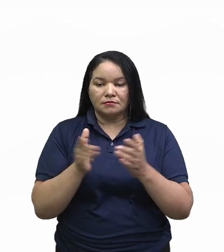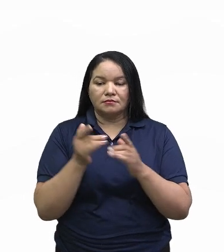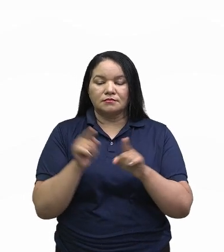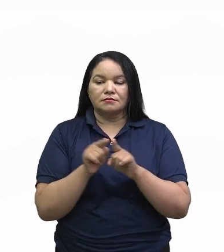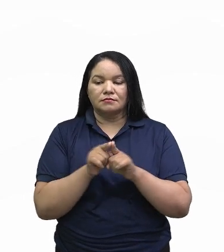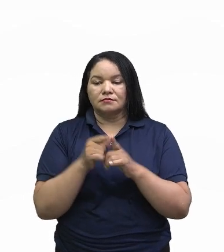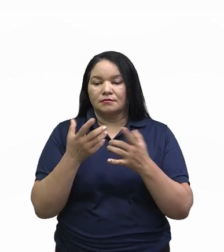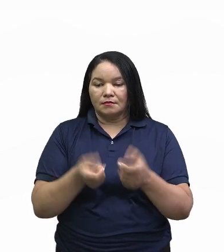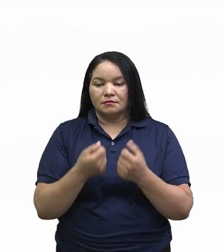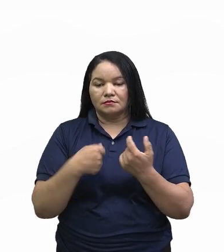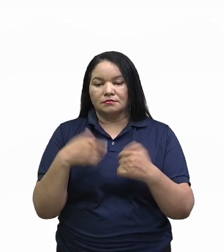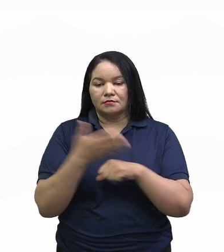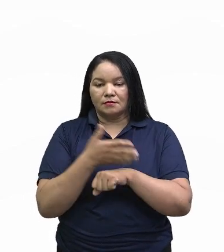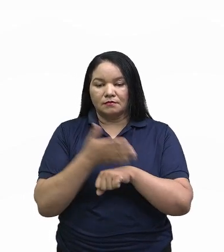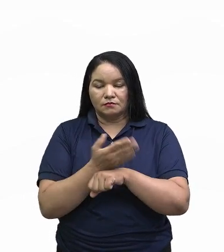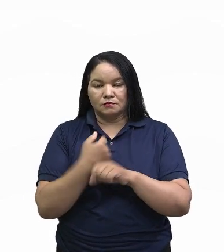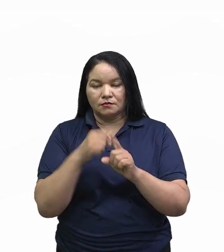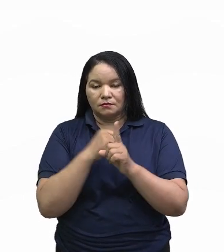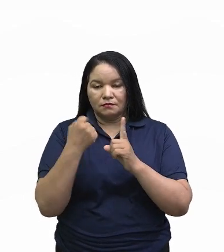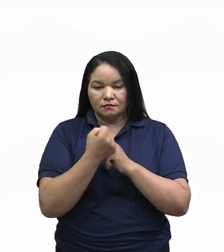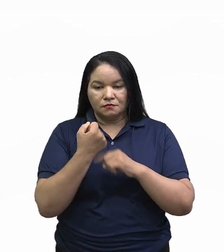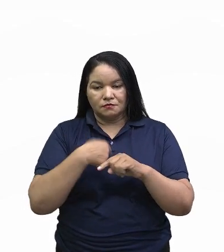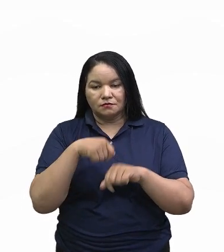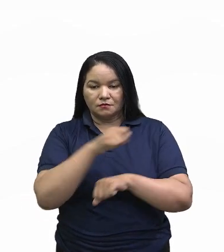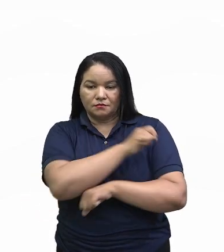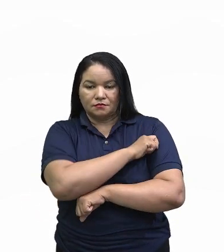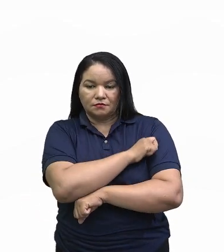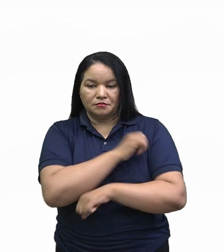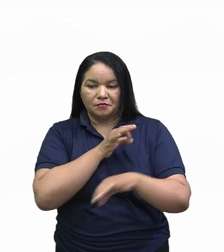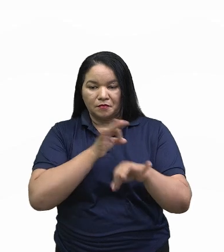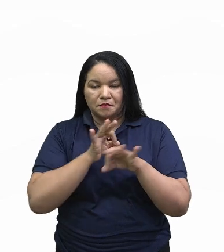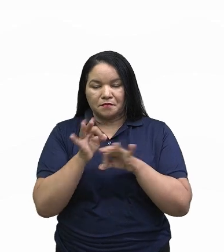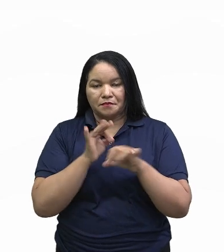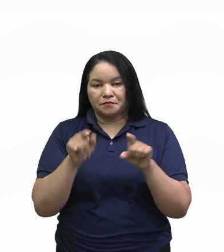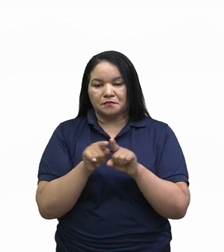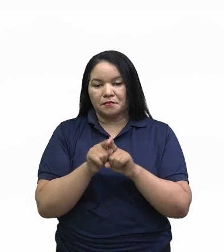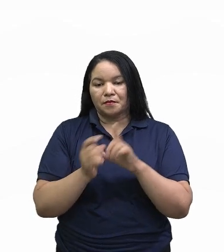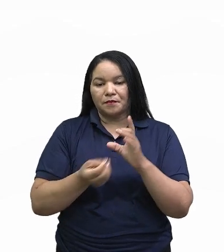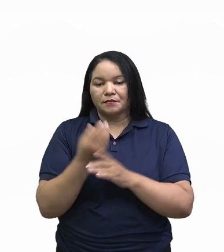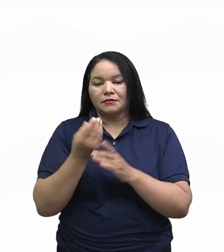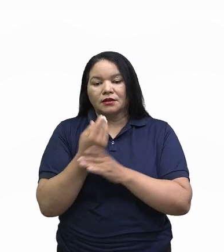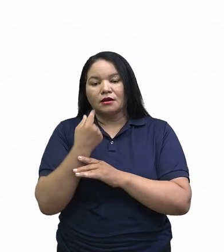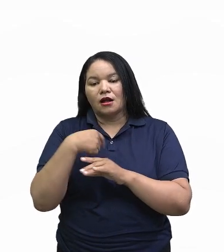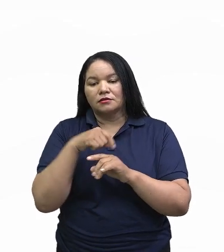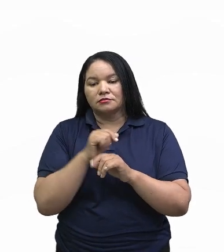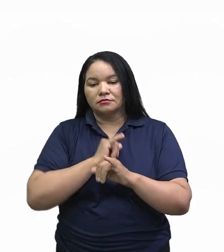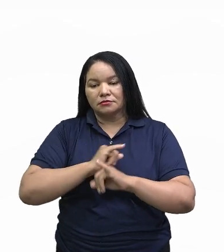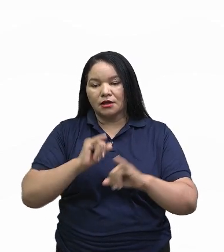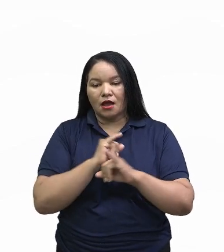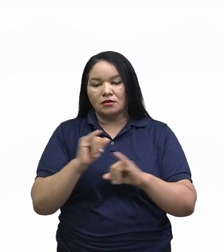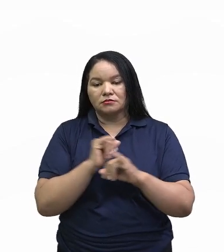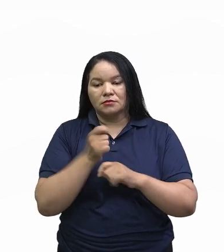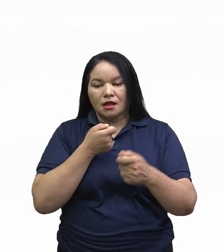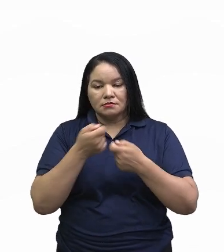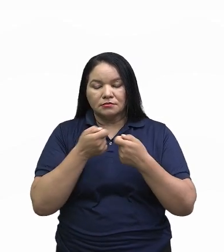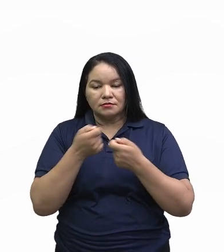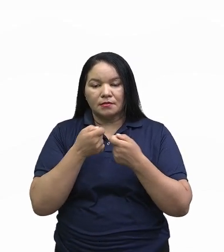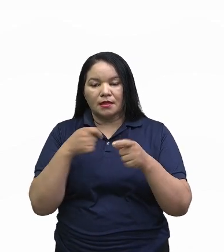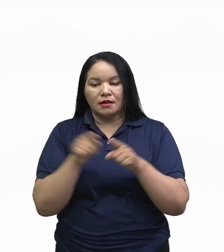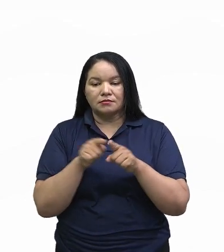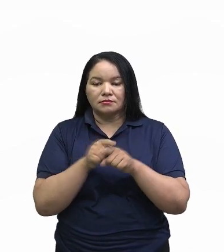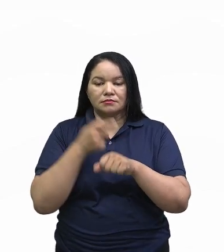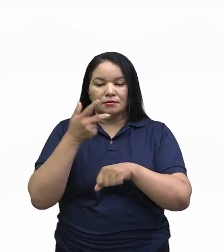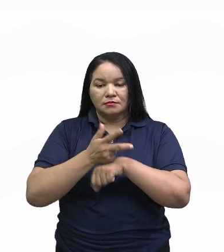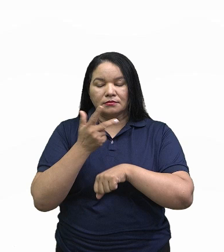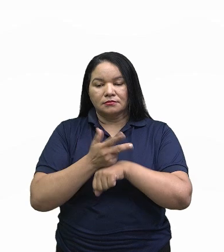concebendo a participação social dos alunos na organização e construção de informativos, entrevistas, gravação